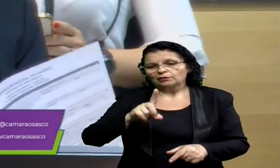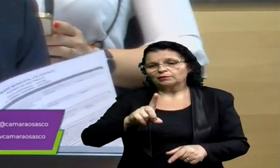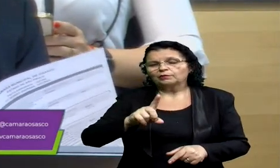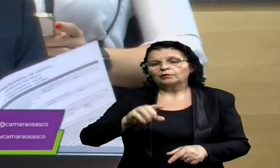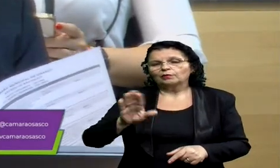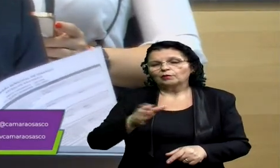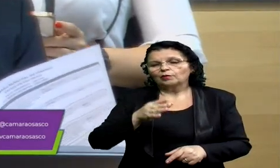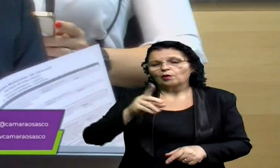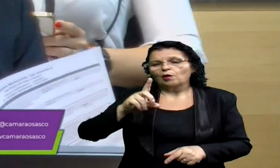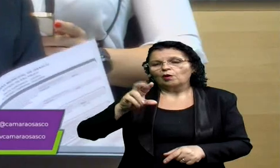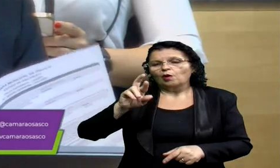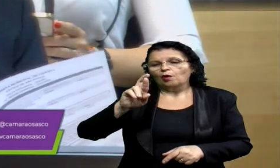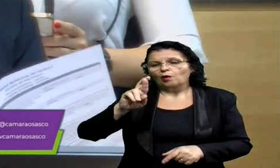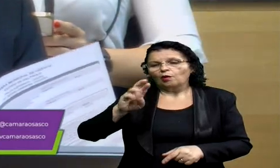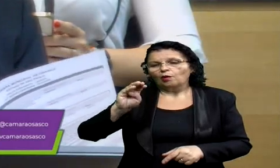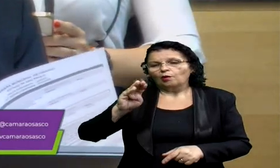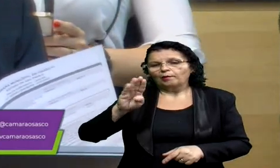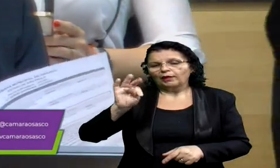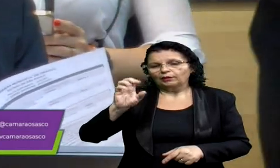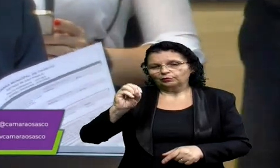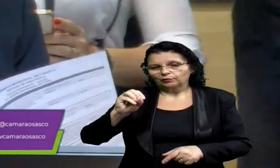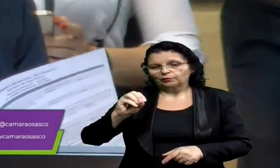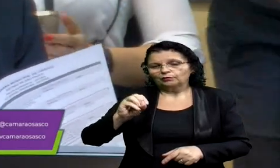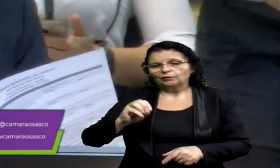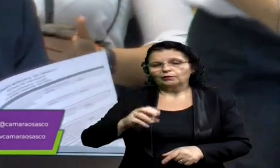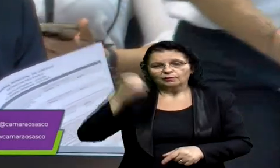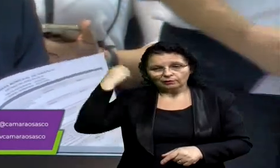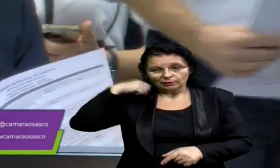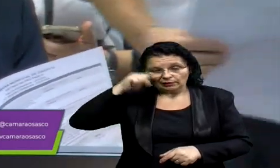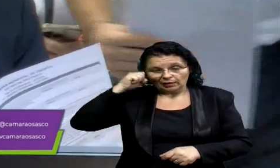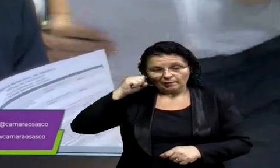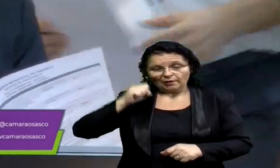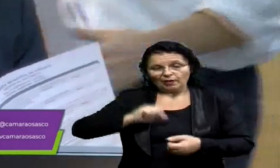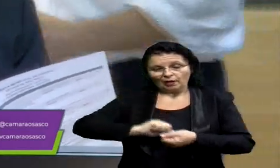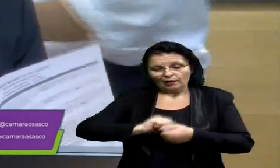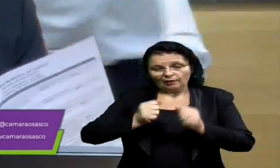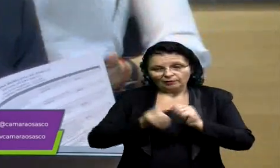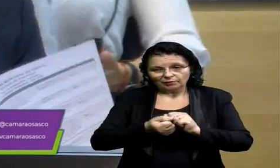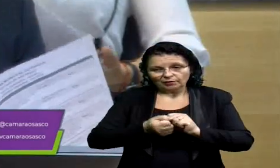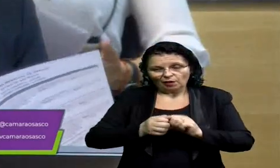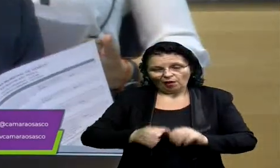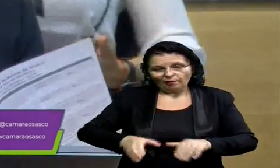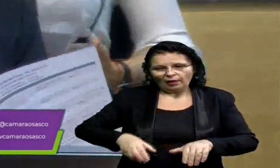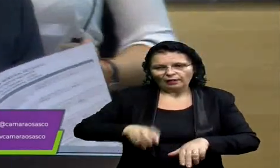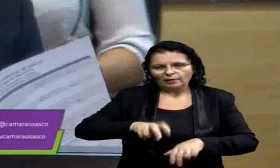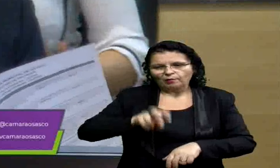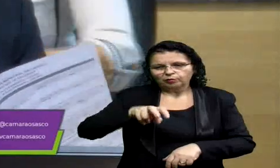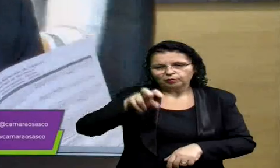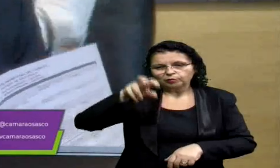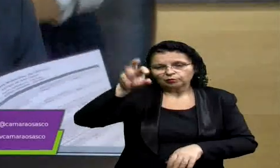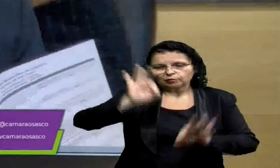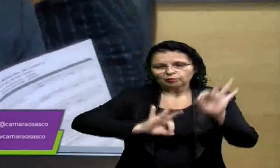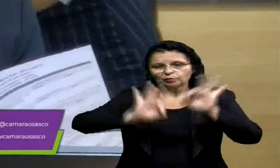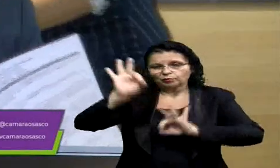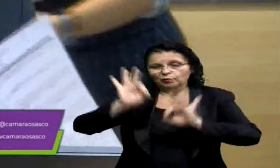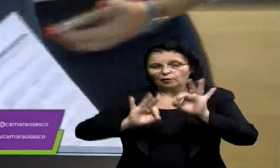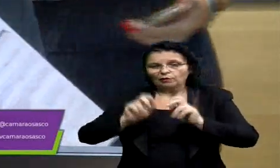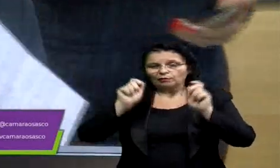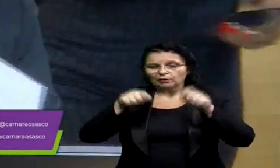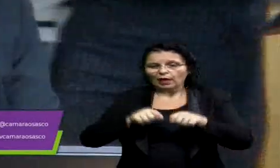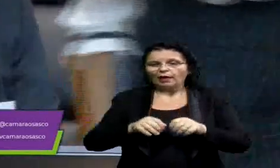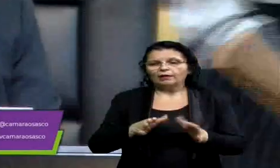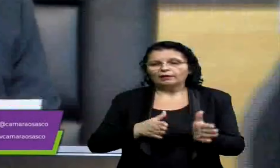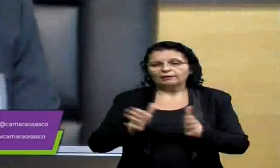selegato que solicita adequação das escadas dos departamentos públicos da cidade de Osasco para garantir a